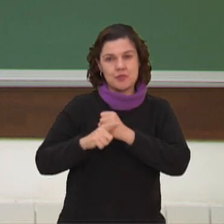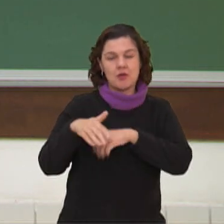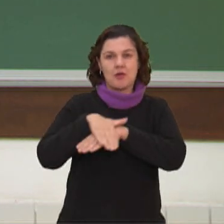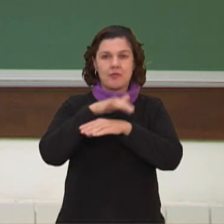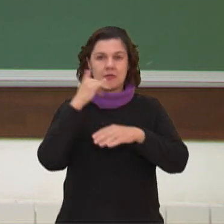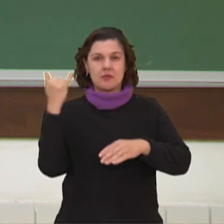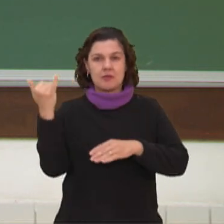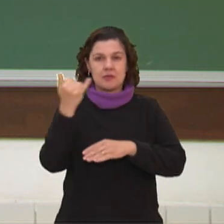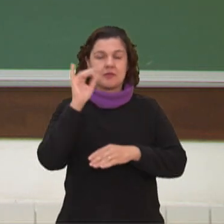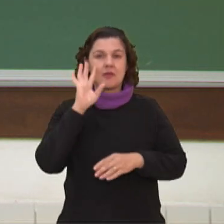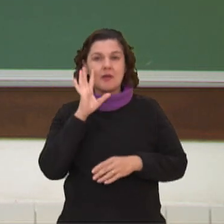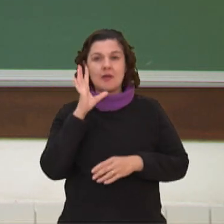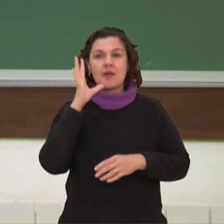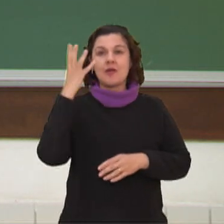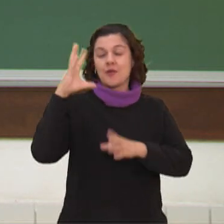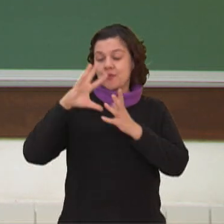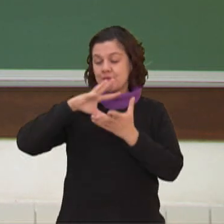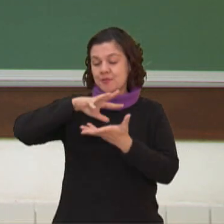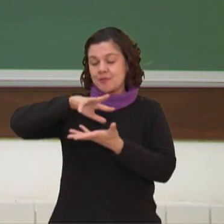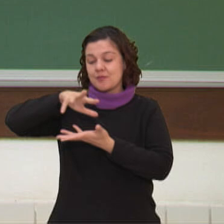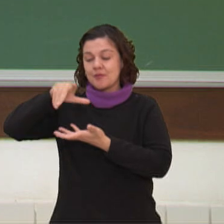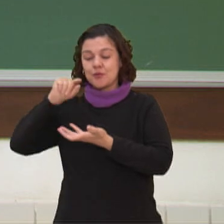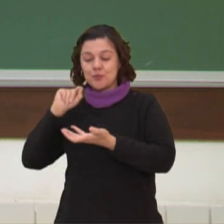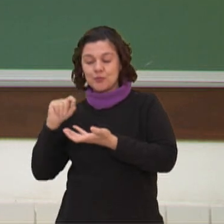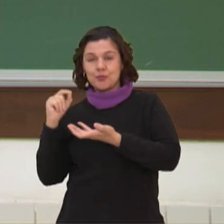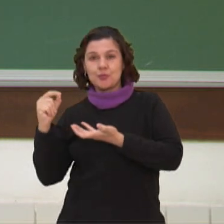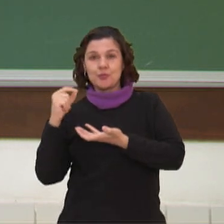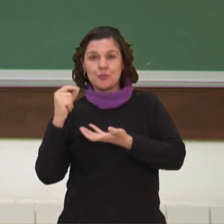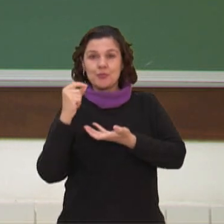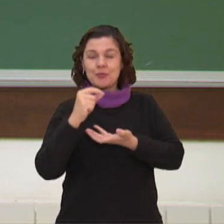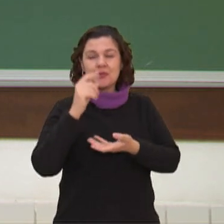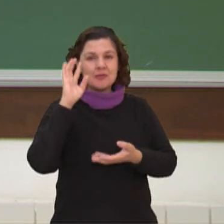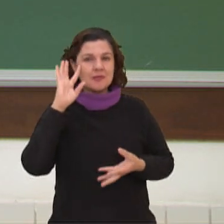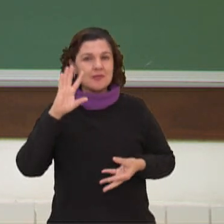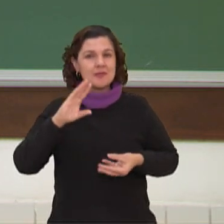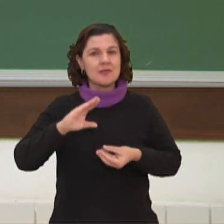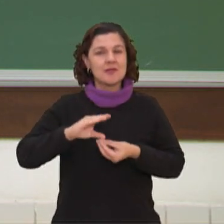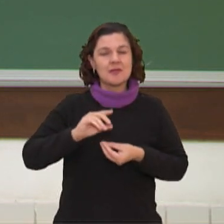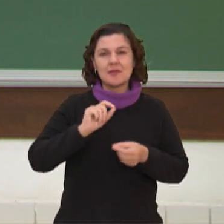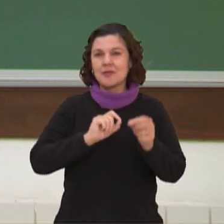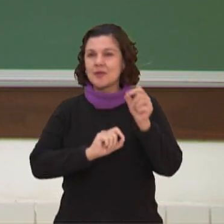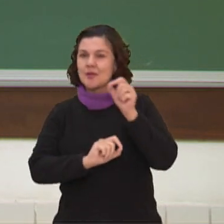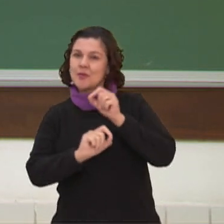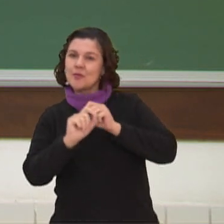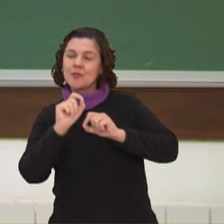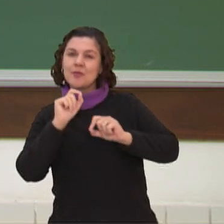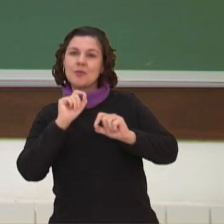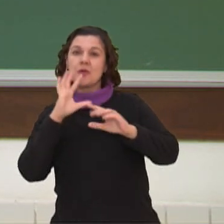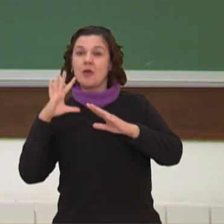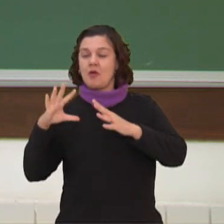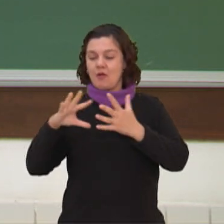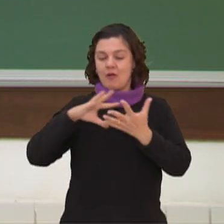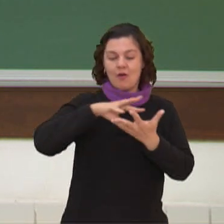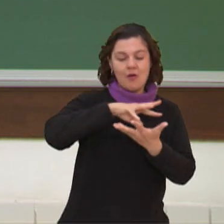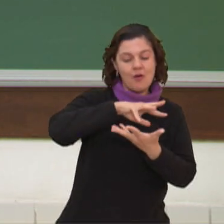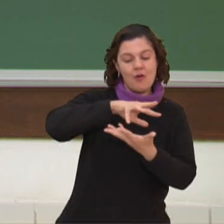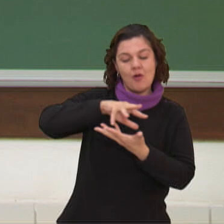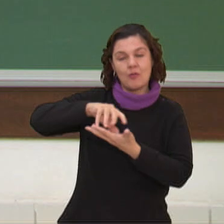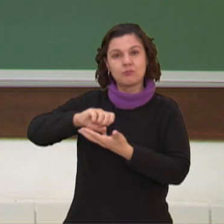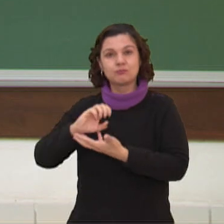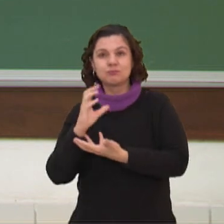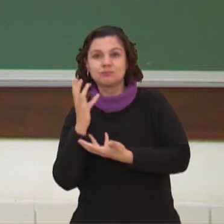importantes de acontecimentos mundiais e que nos fazem entender um pouquinho melhor como este mundo